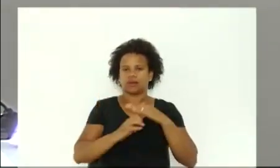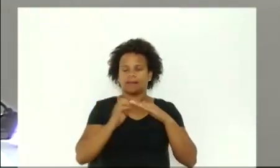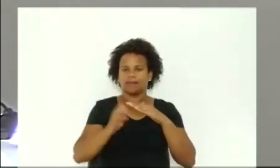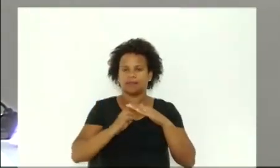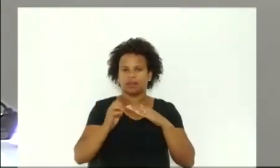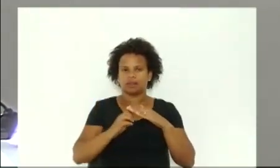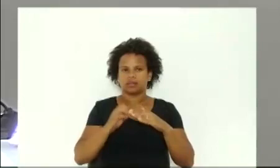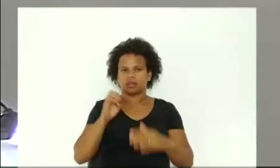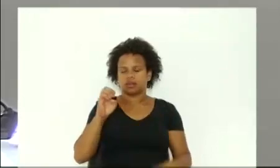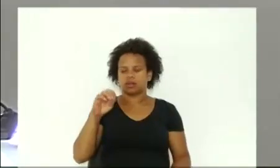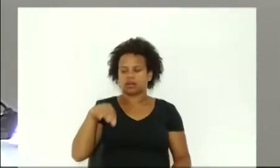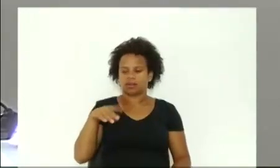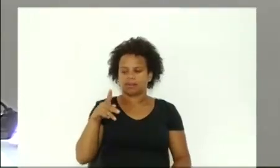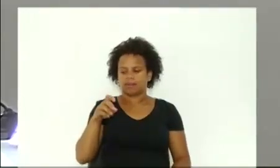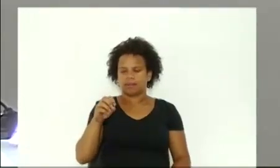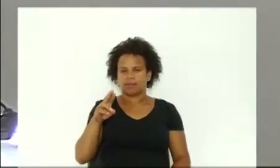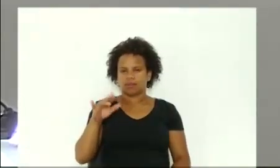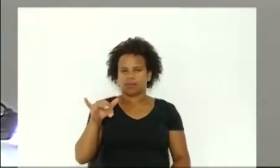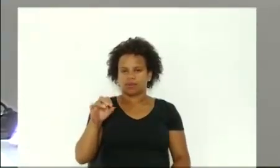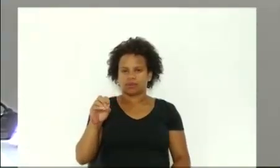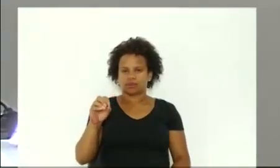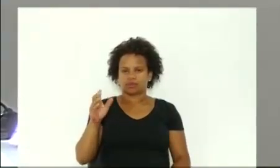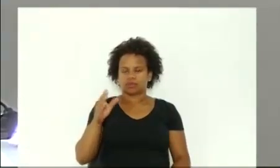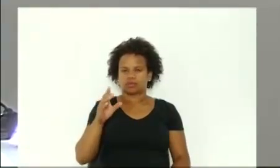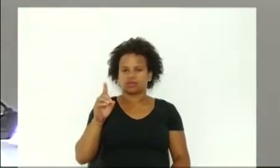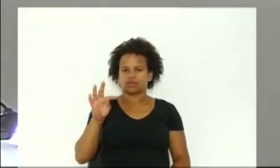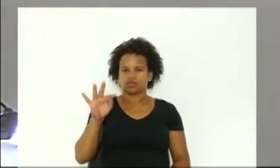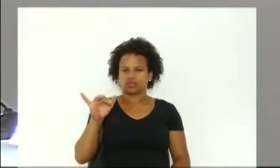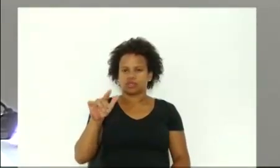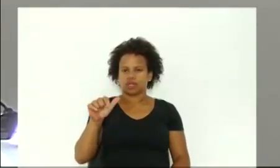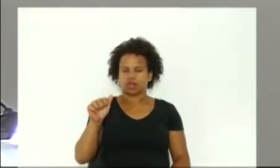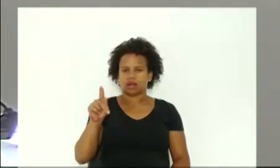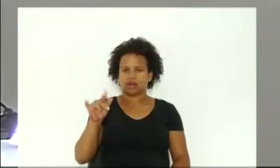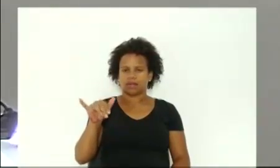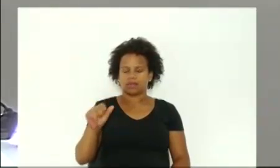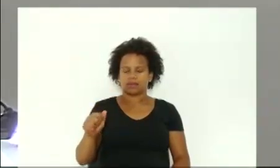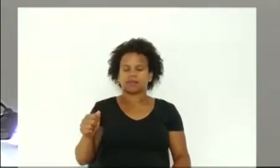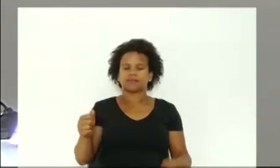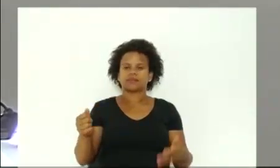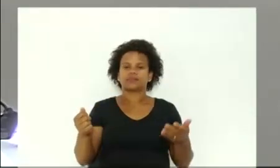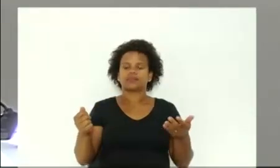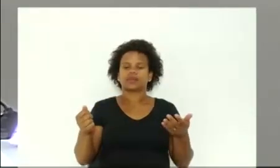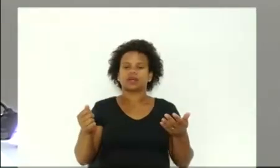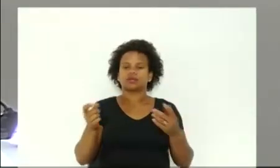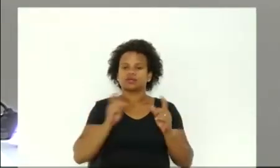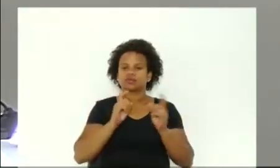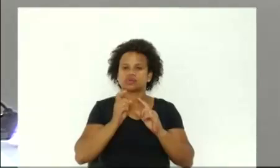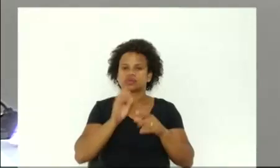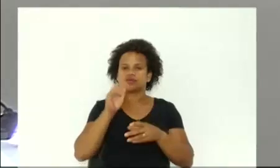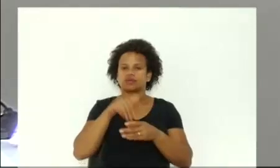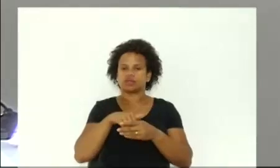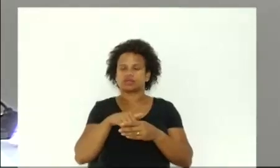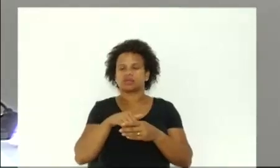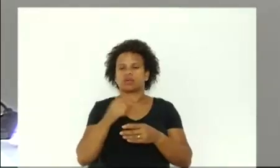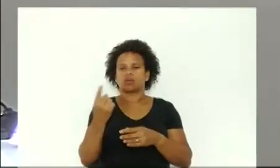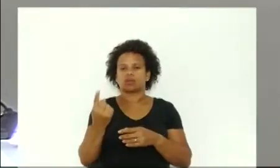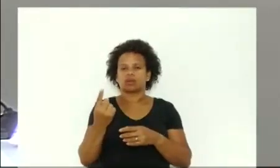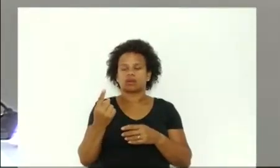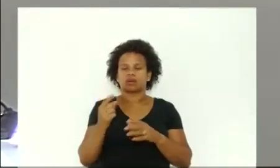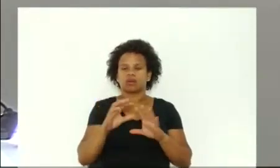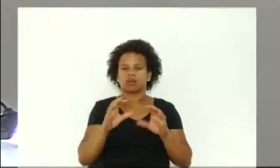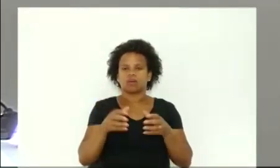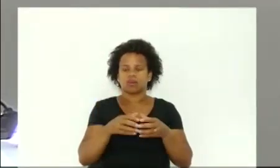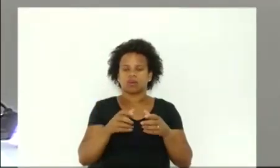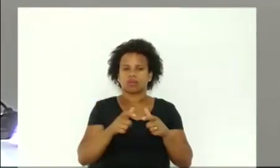Empório da Tilápia Limitada. Discussão e votação única. Quórum, maioria simples. Com